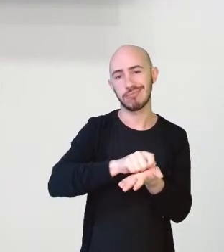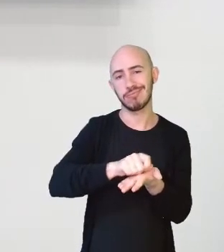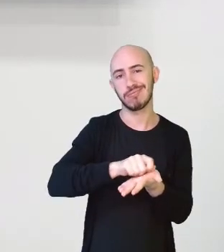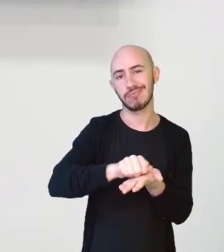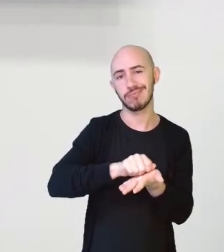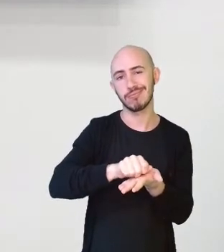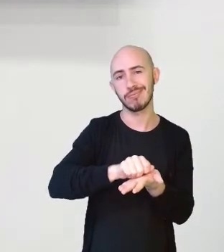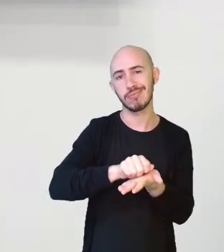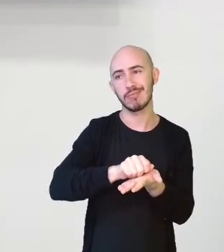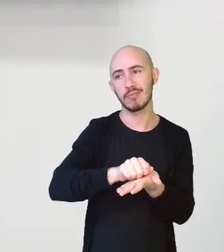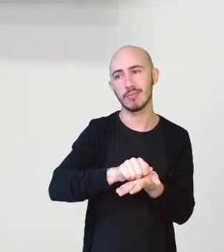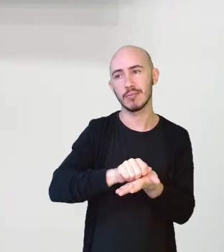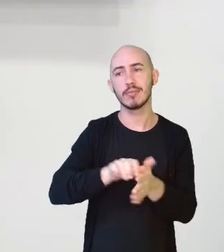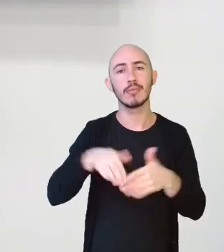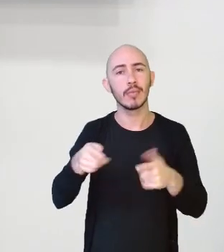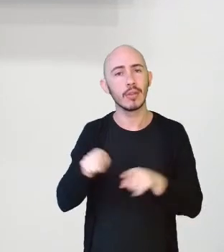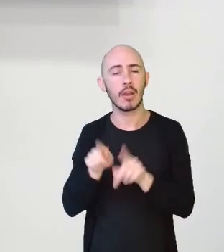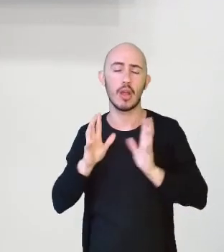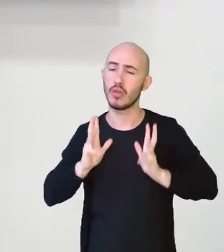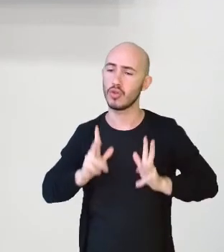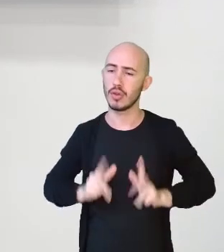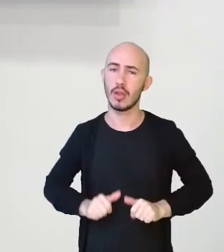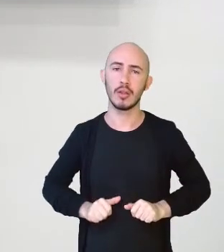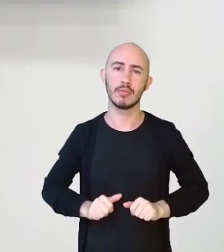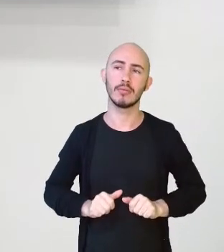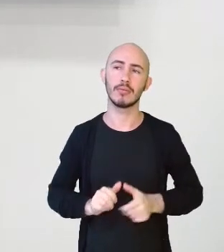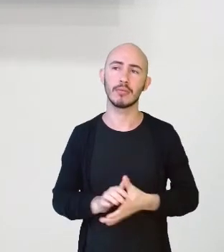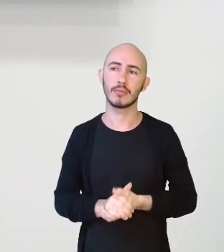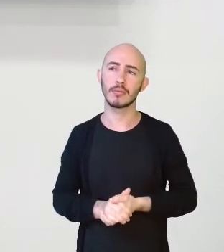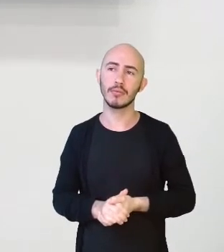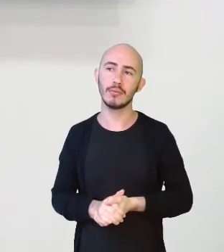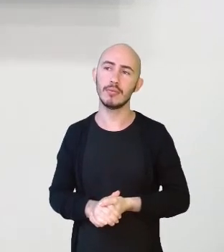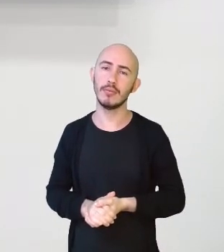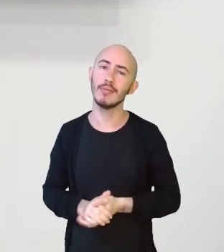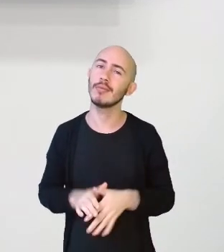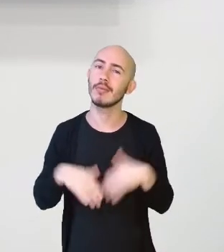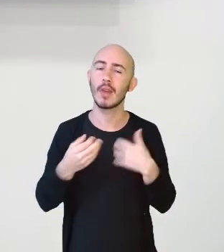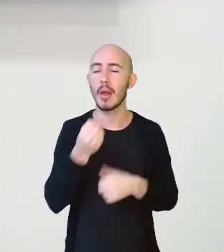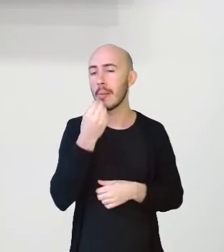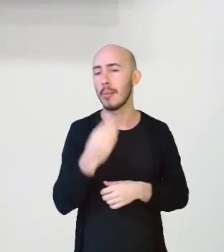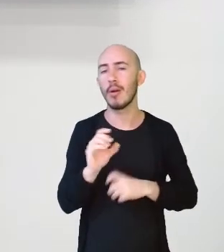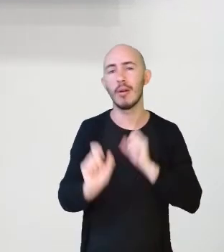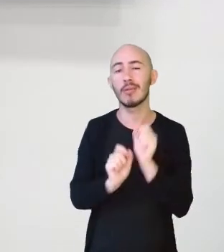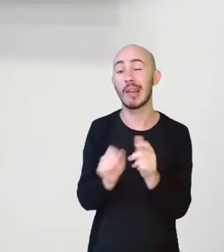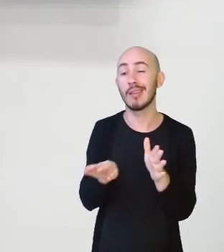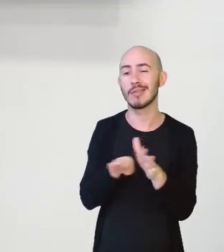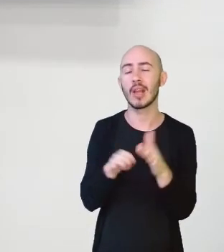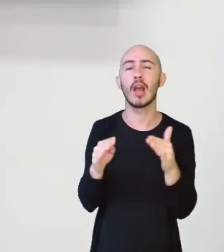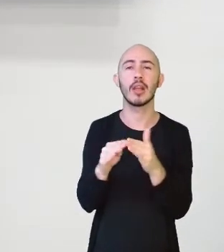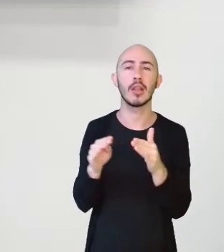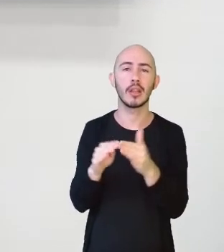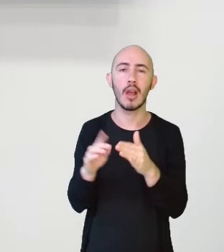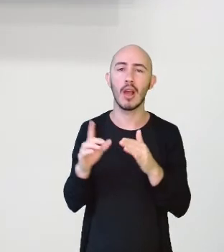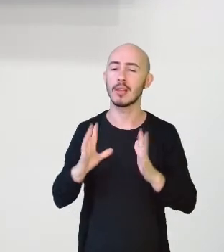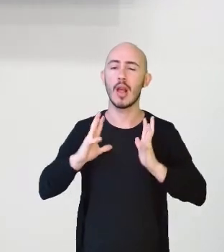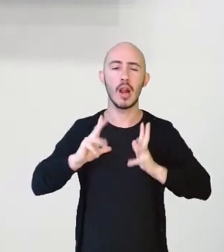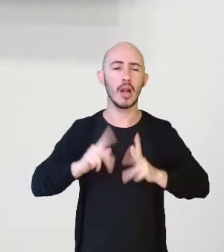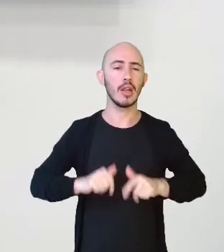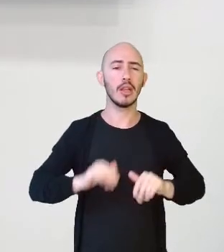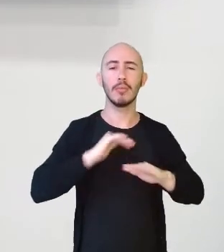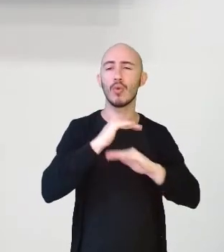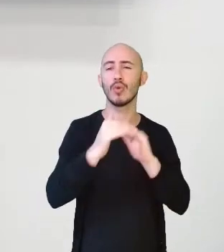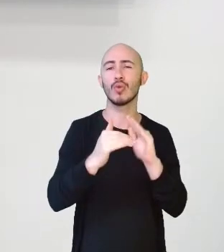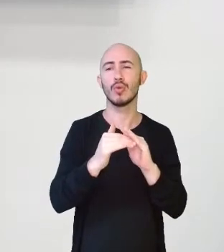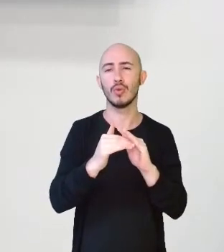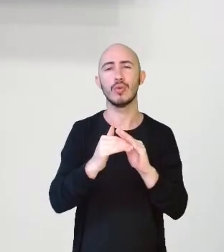lavando os pratos. Serve para a higiene, não é, gente? É tão bom a gente chegar em casa, encontrar tudo limpinho, manter limpinho. E para isso